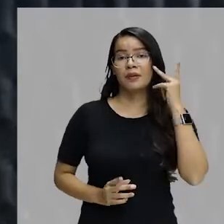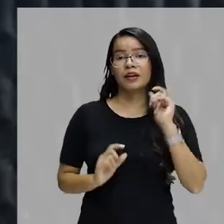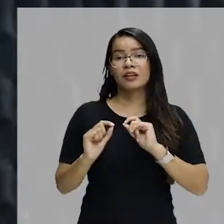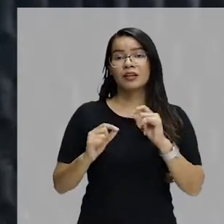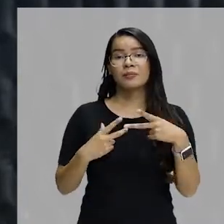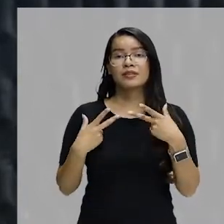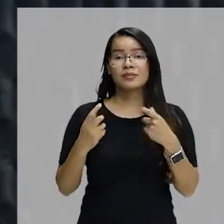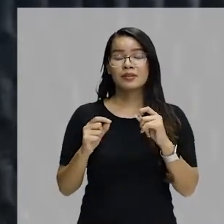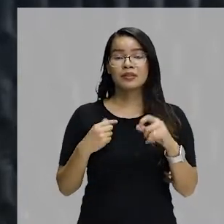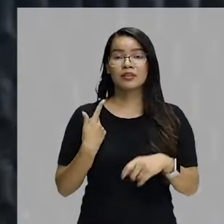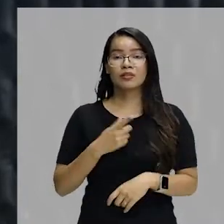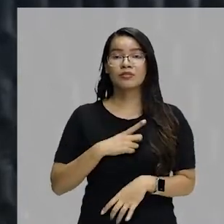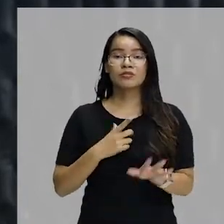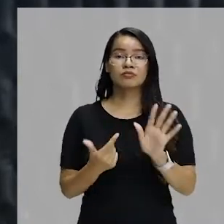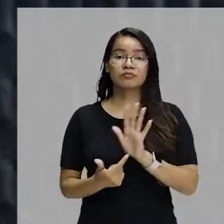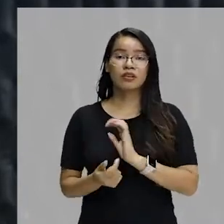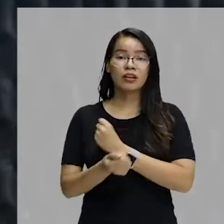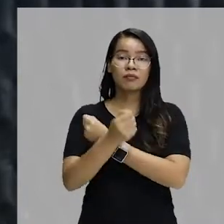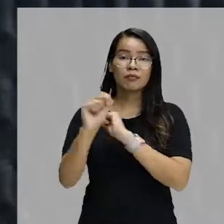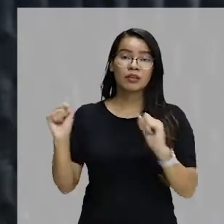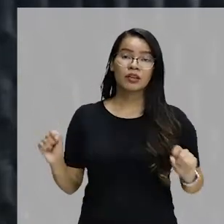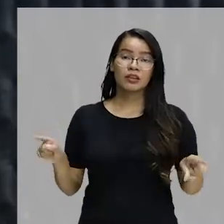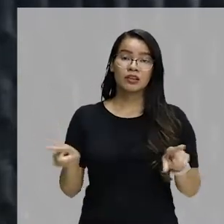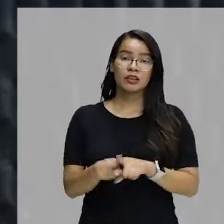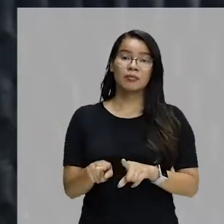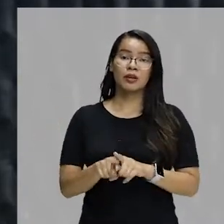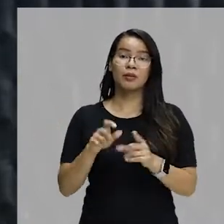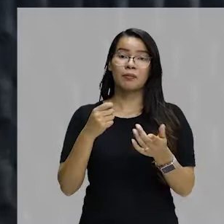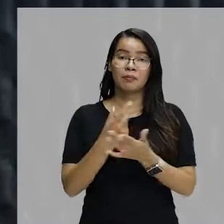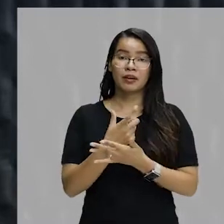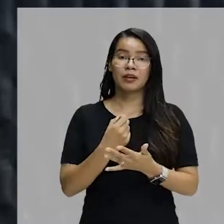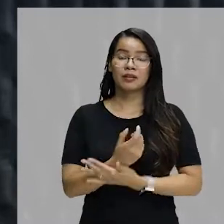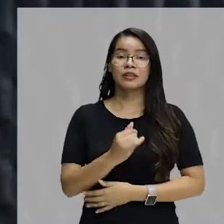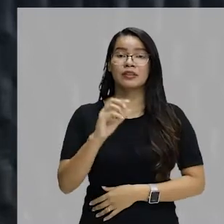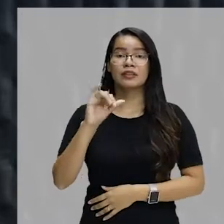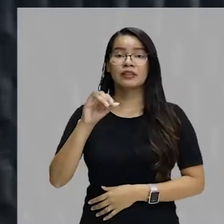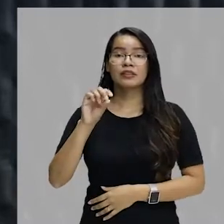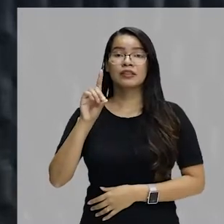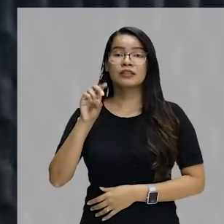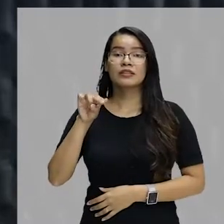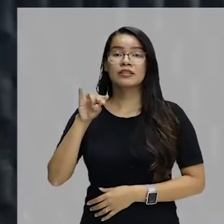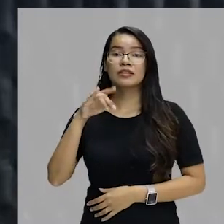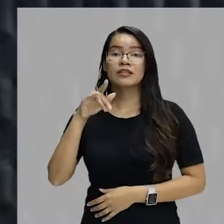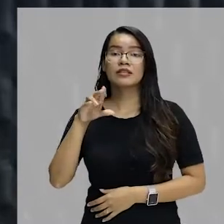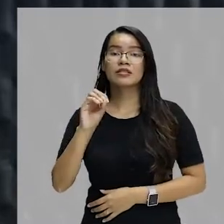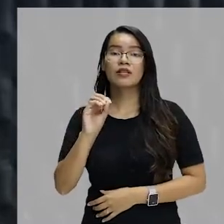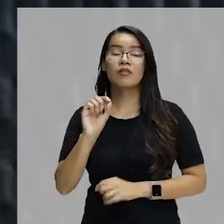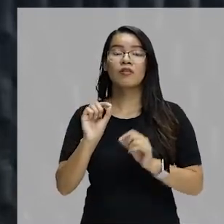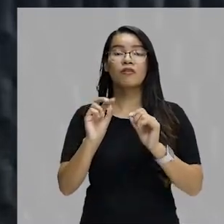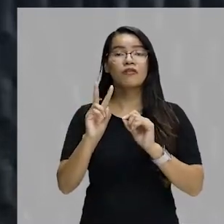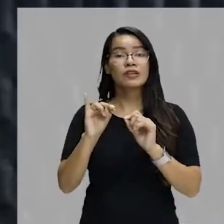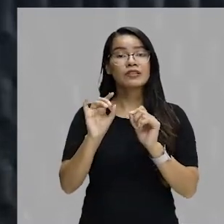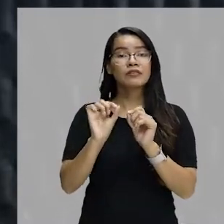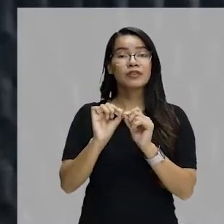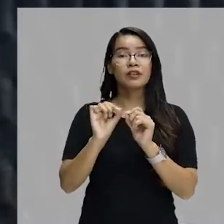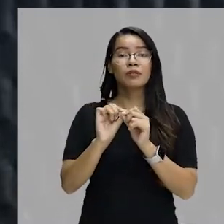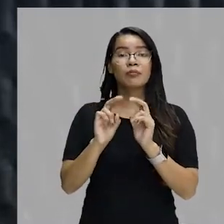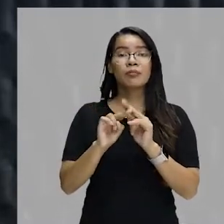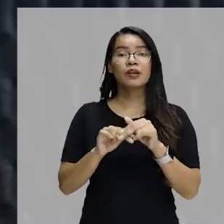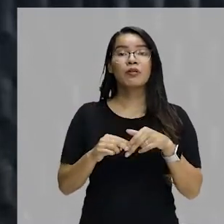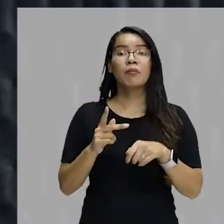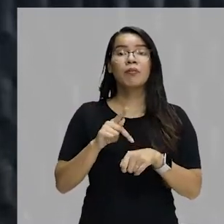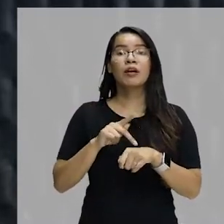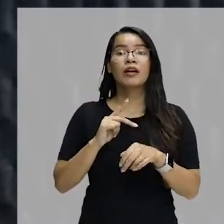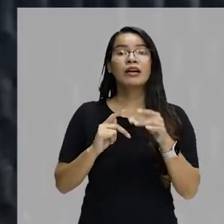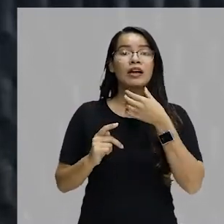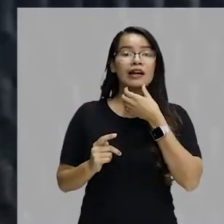reconhecesse a nossa independência. E o pagamento, inclusive, dessa indenização vai ser realizado pela Inglaterra. A Inglaterra vai pagar, só que esse